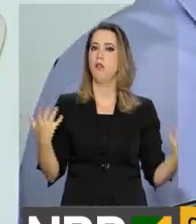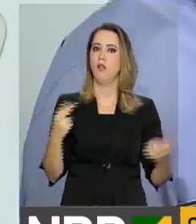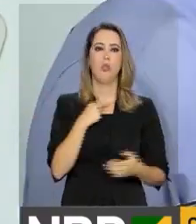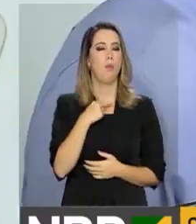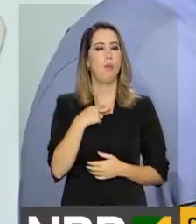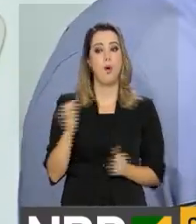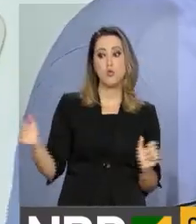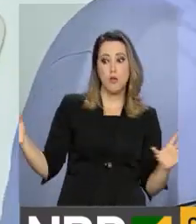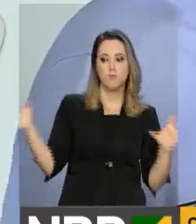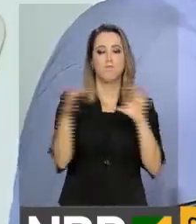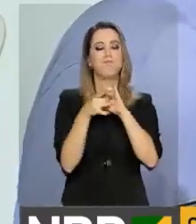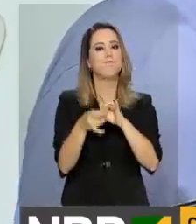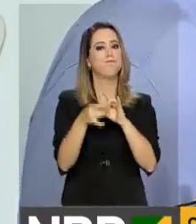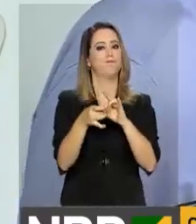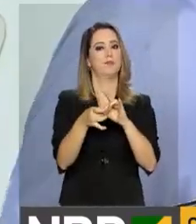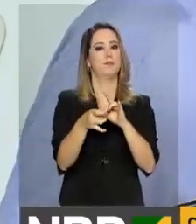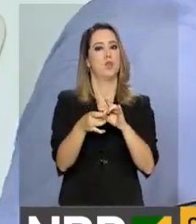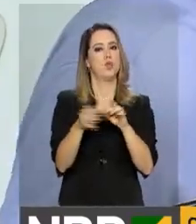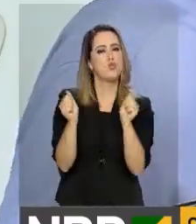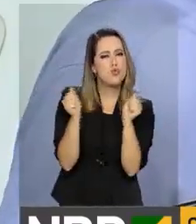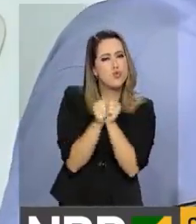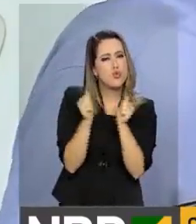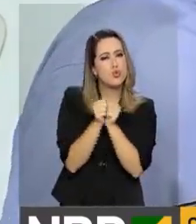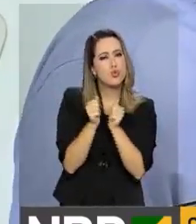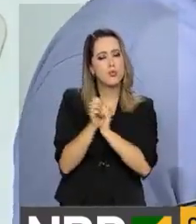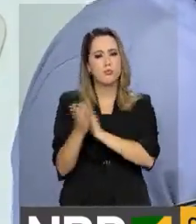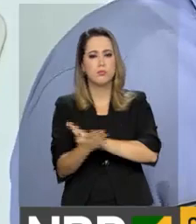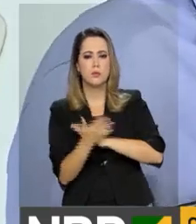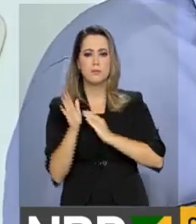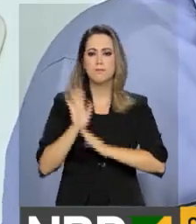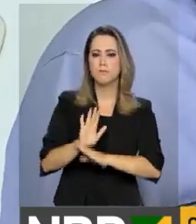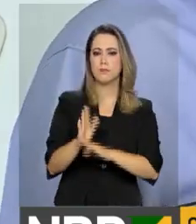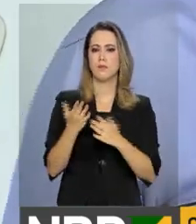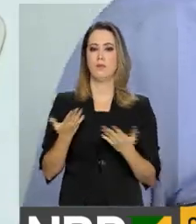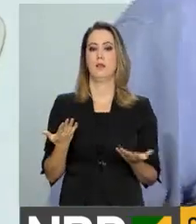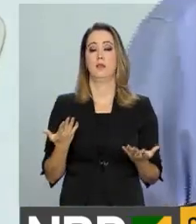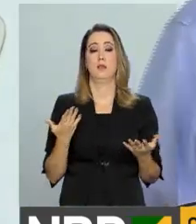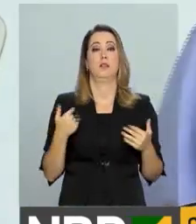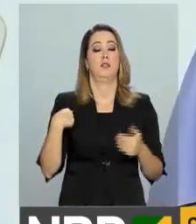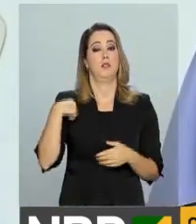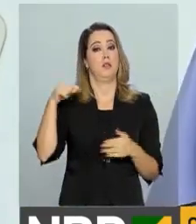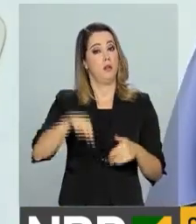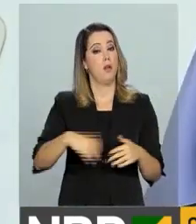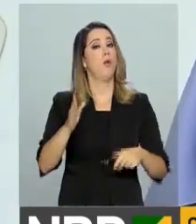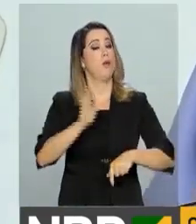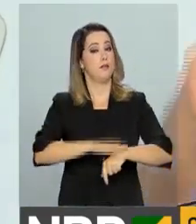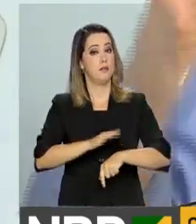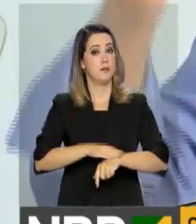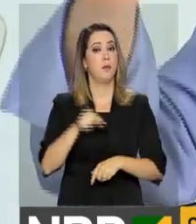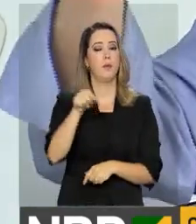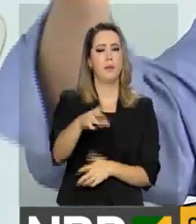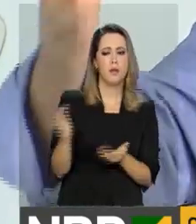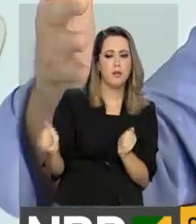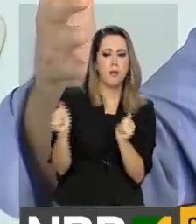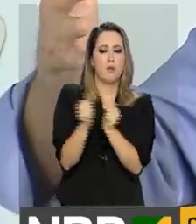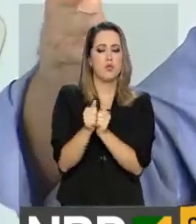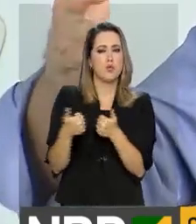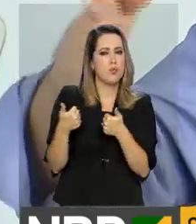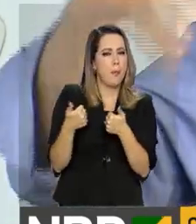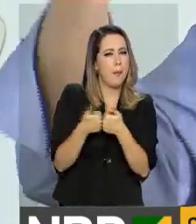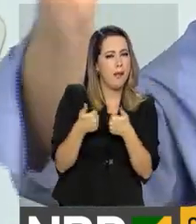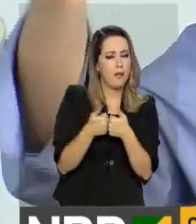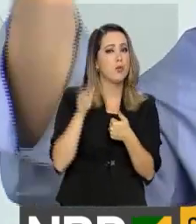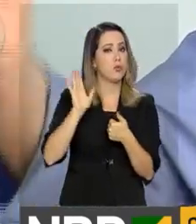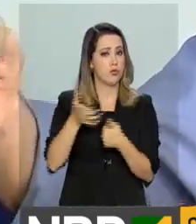com brasileiro, brasileiros juntos, da solidariedade. Então, eu acho que neste momento em que se aproxima o Natal,